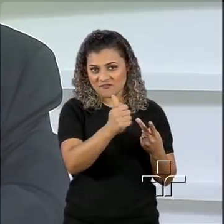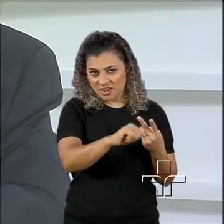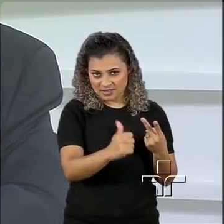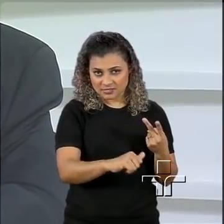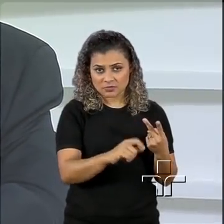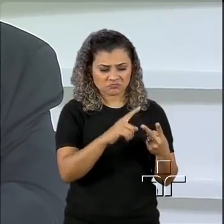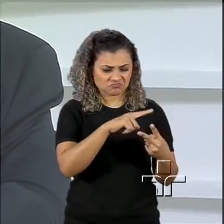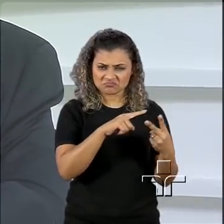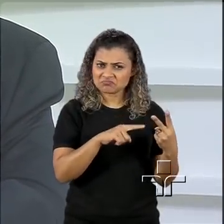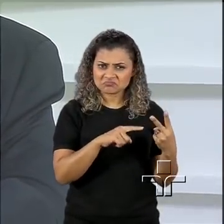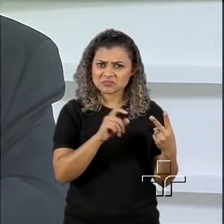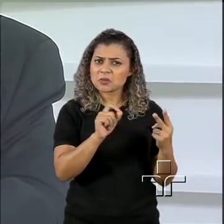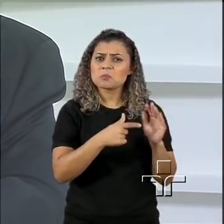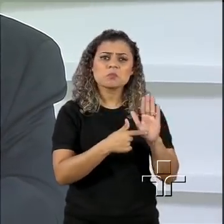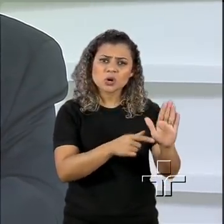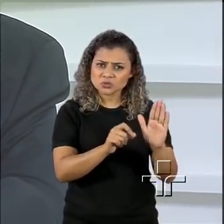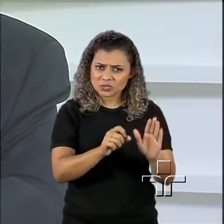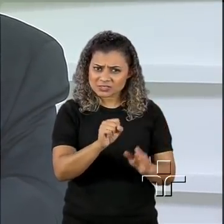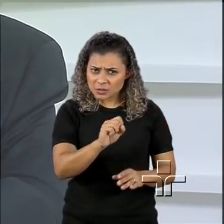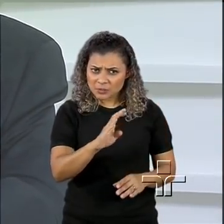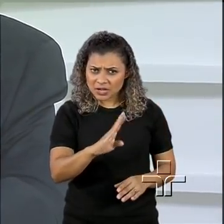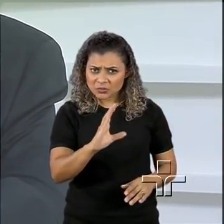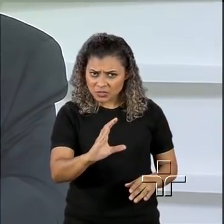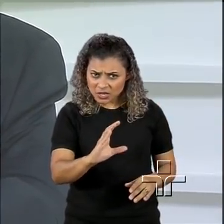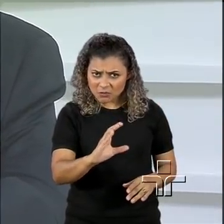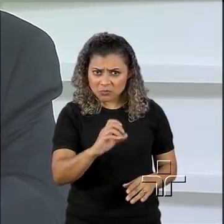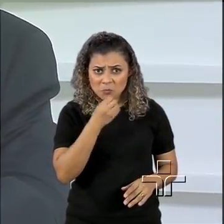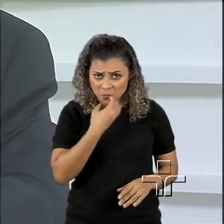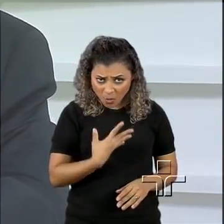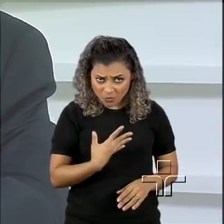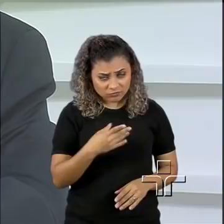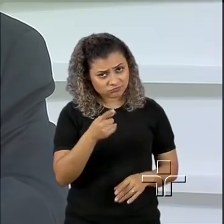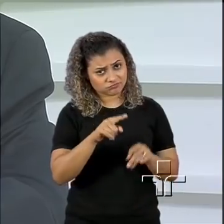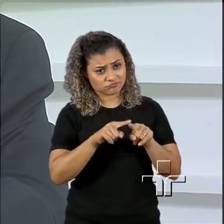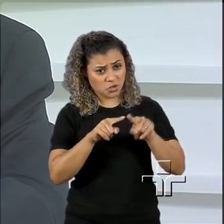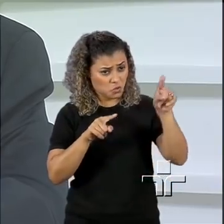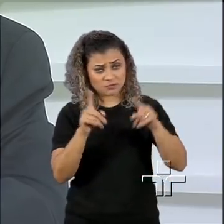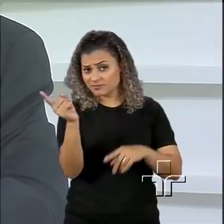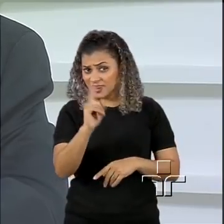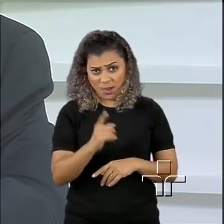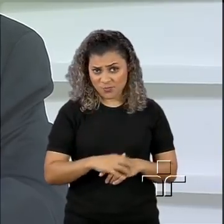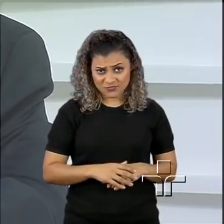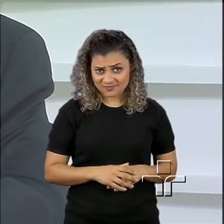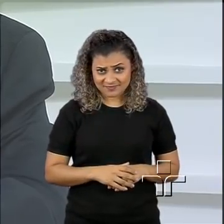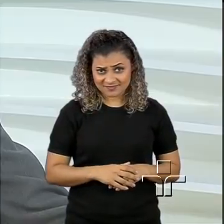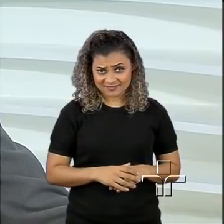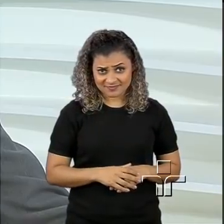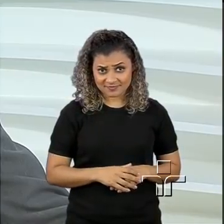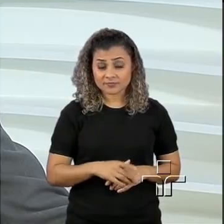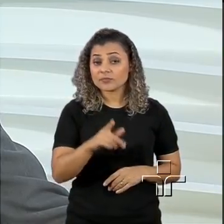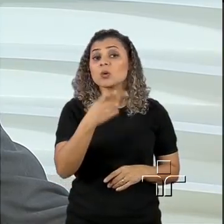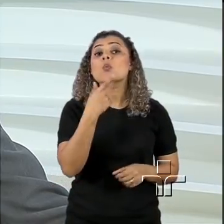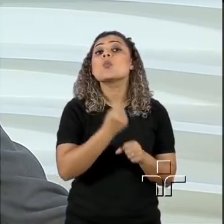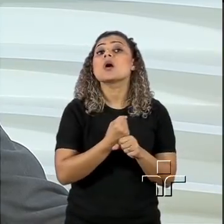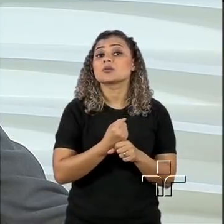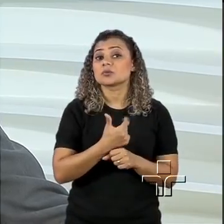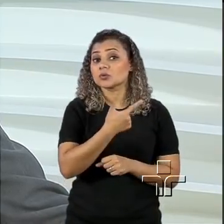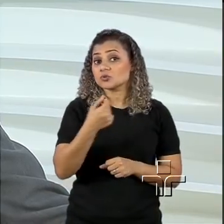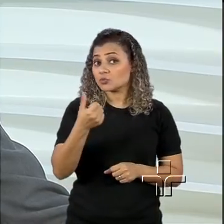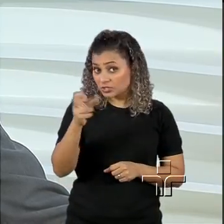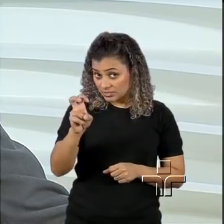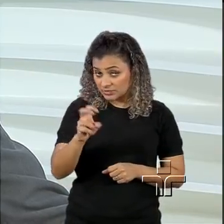São Bernardo num bom posicionamento, tanto num caso como em outro. De qual ano você está se referindo?